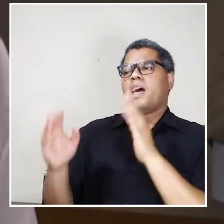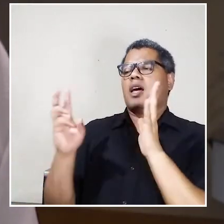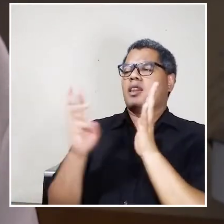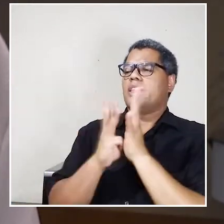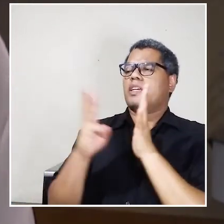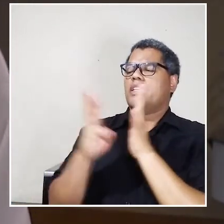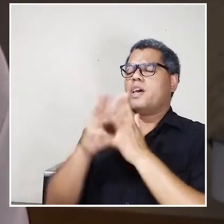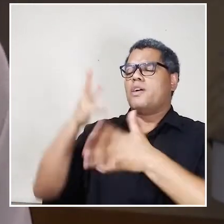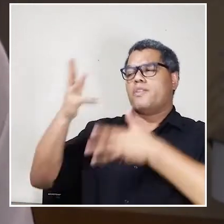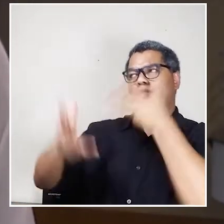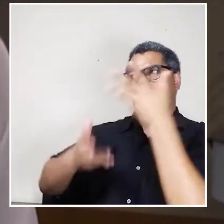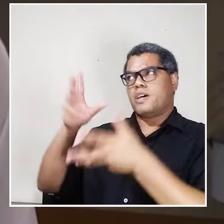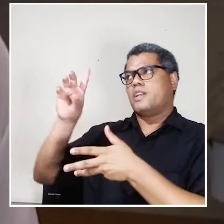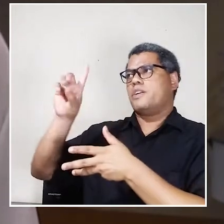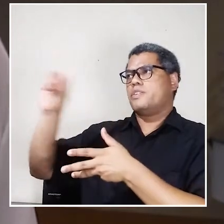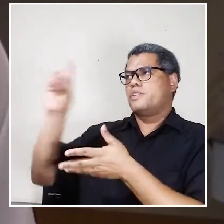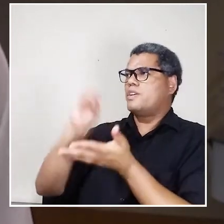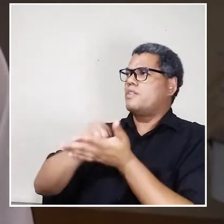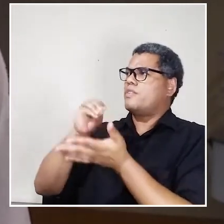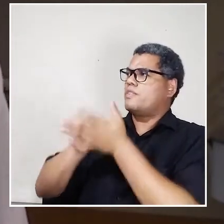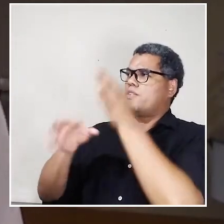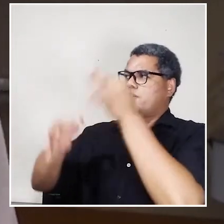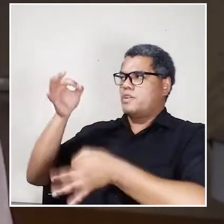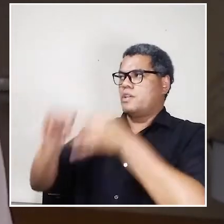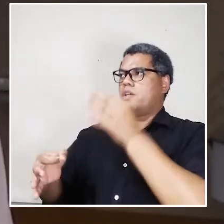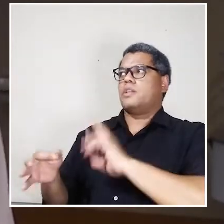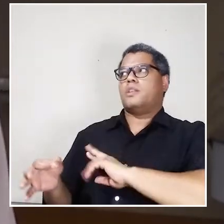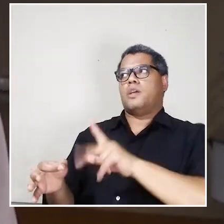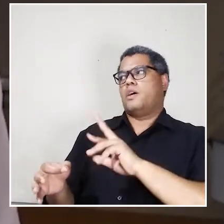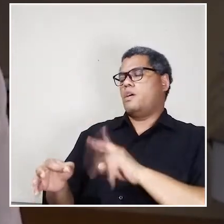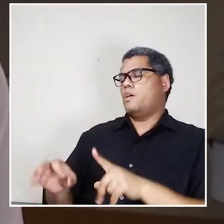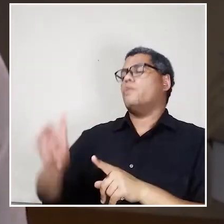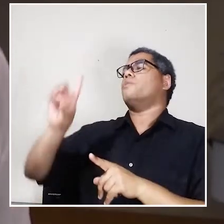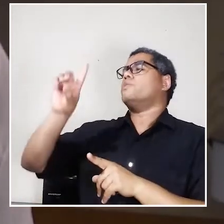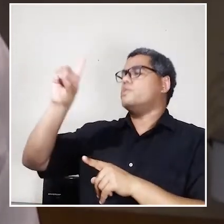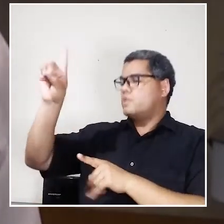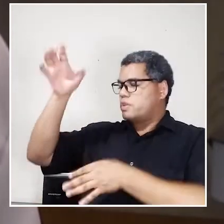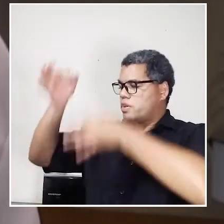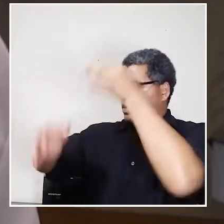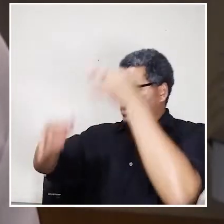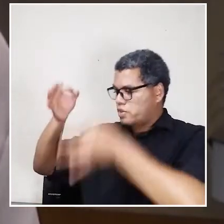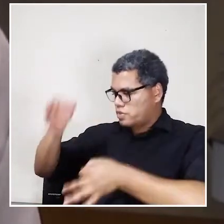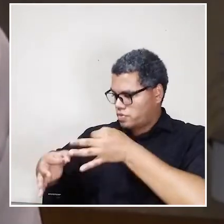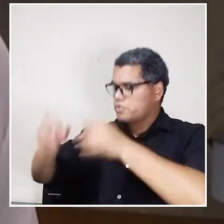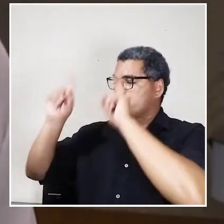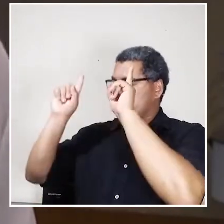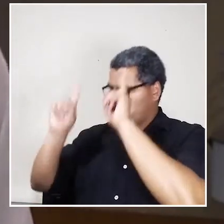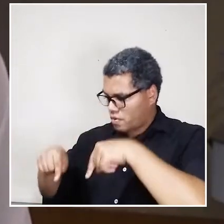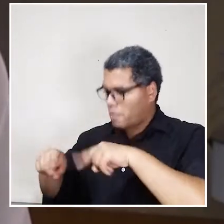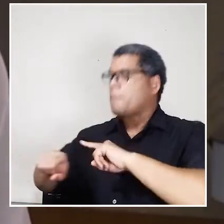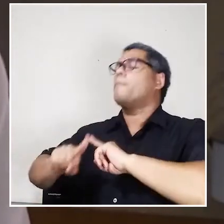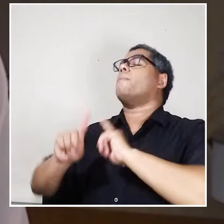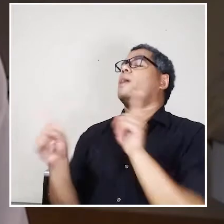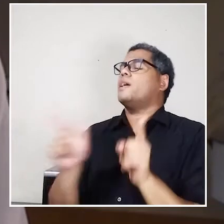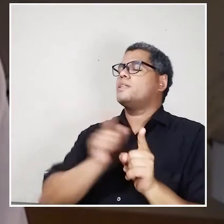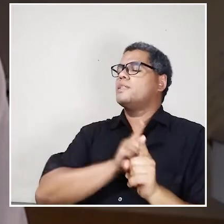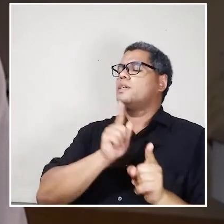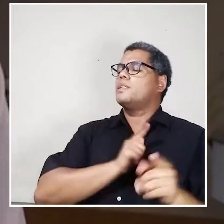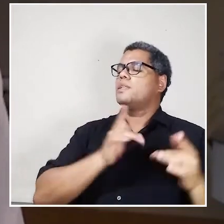justo de mandar juízo sobre nós. Diz sim, o Senhor é justo sim, mas Senhor, tem misericórdia de